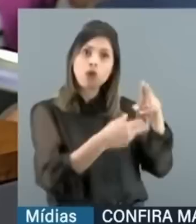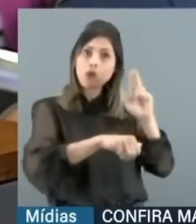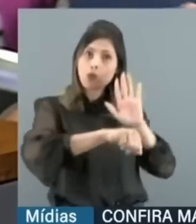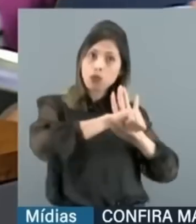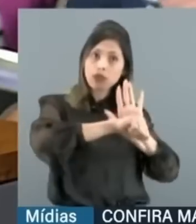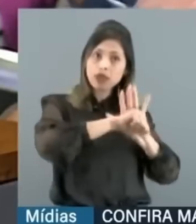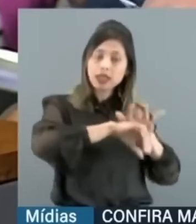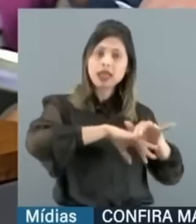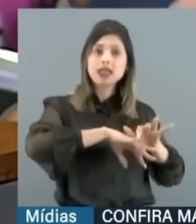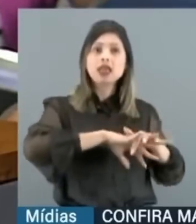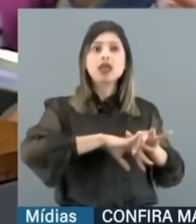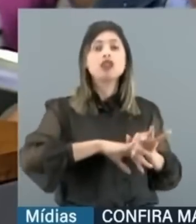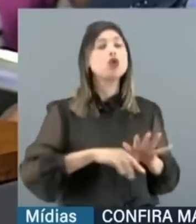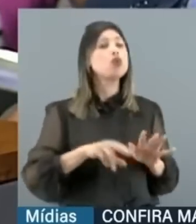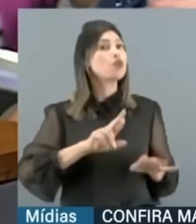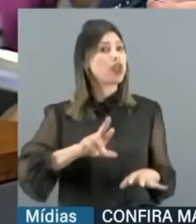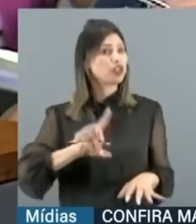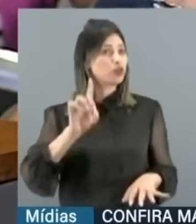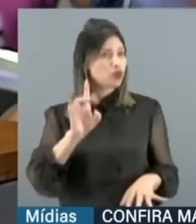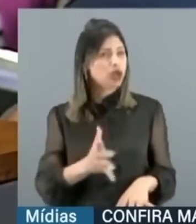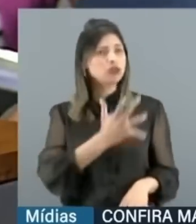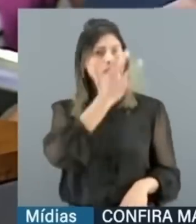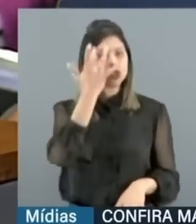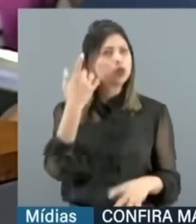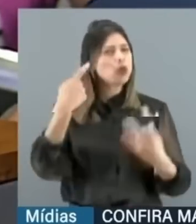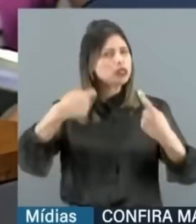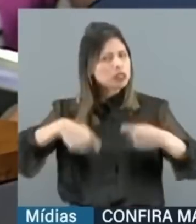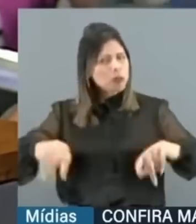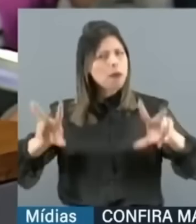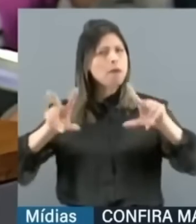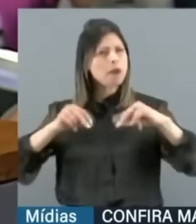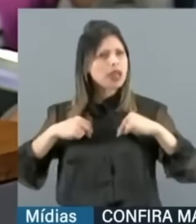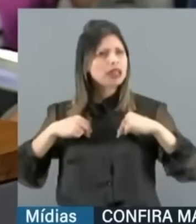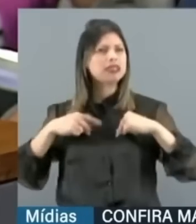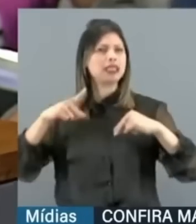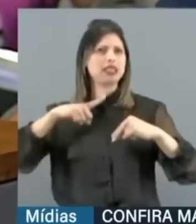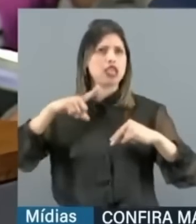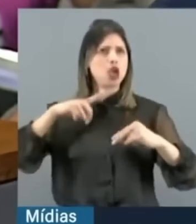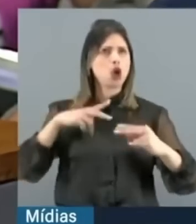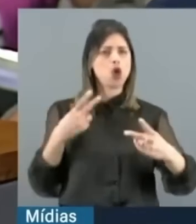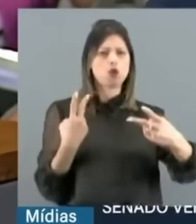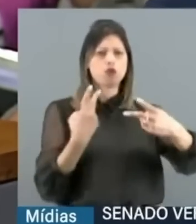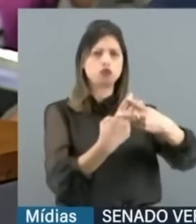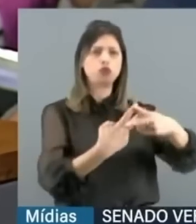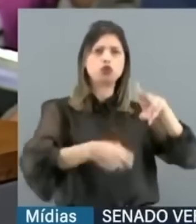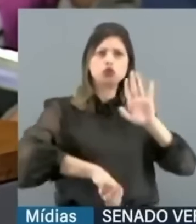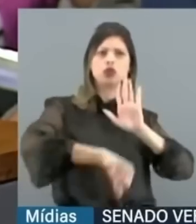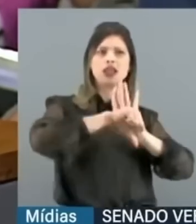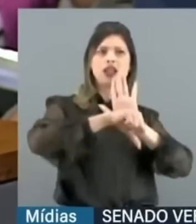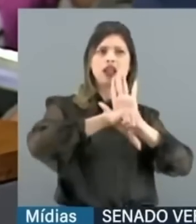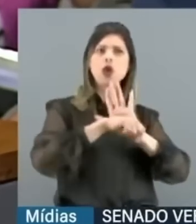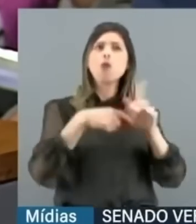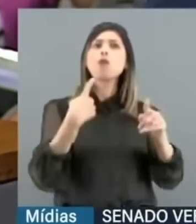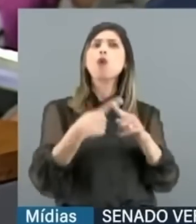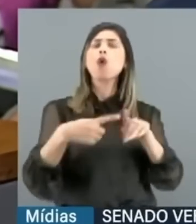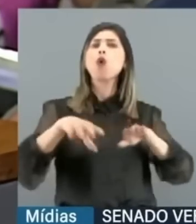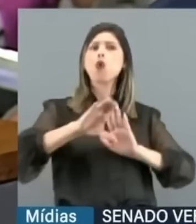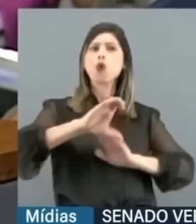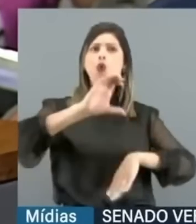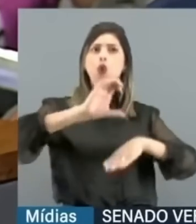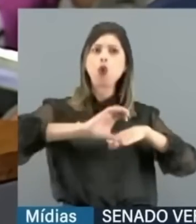mas não só essas pessoas merecem ter o rigor da lei, porque o Código Penal, ele é claro,